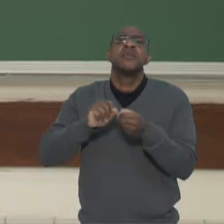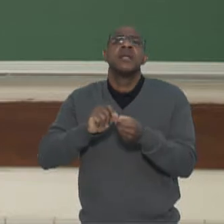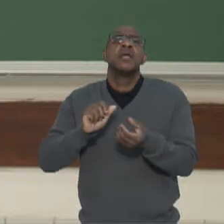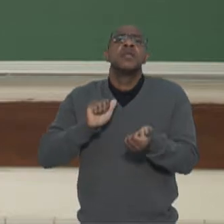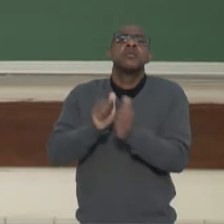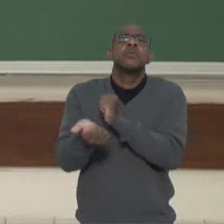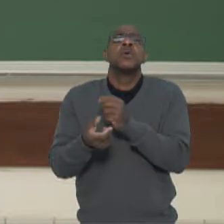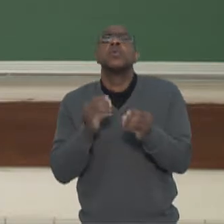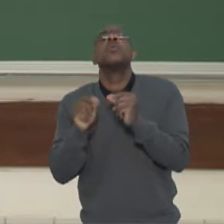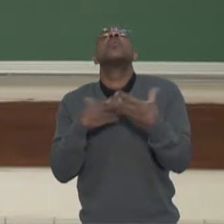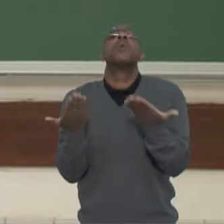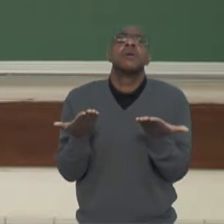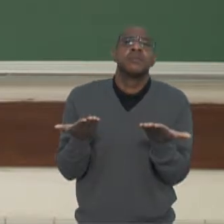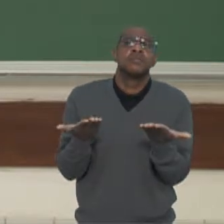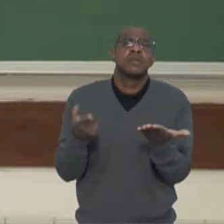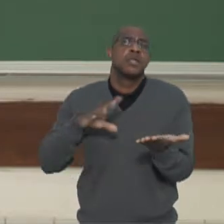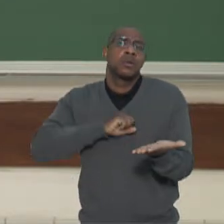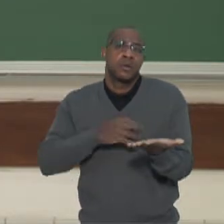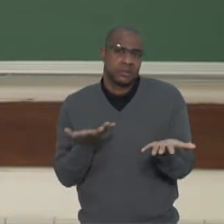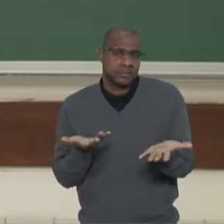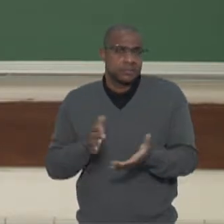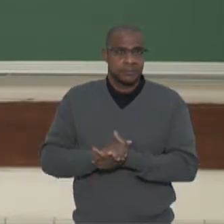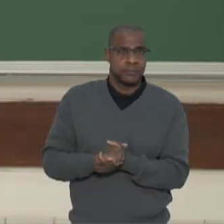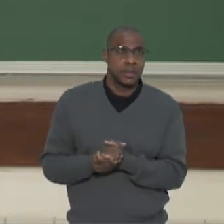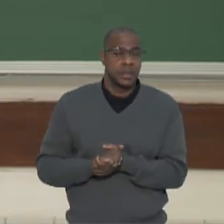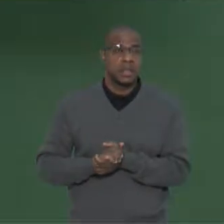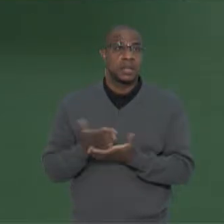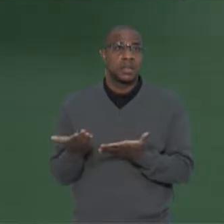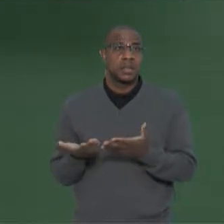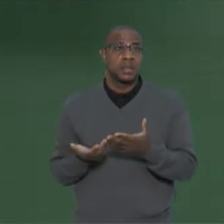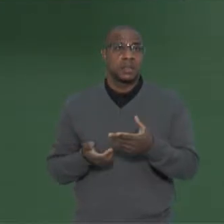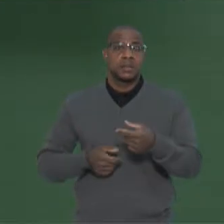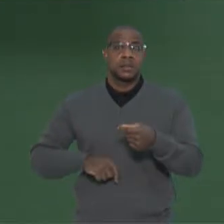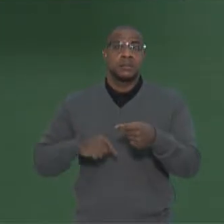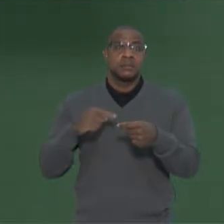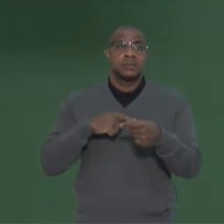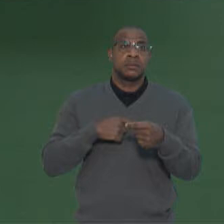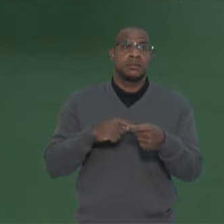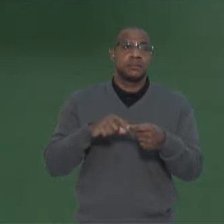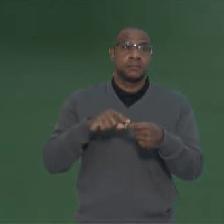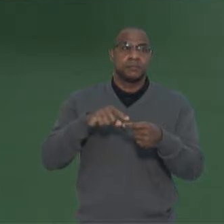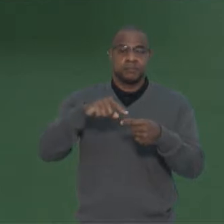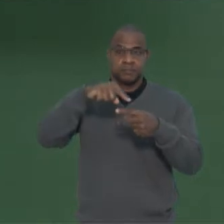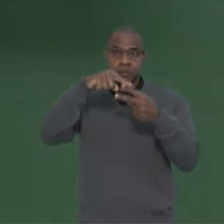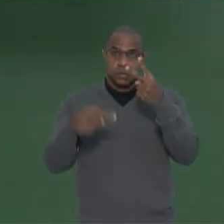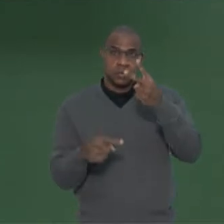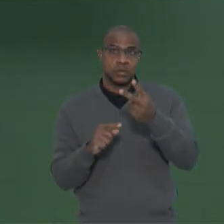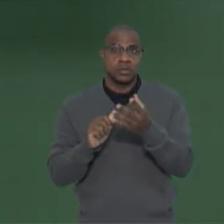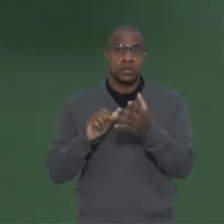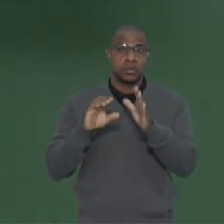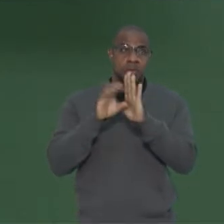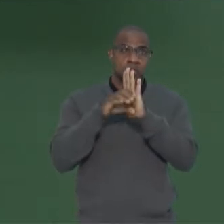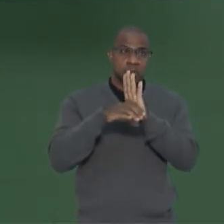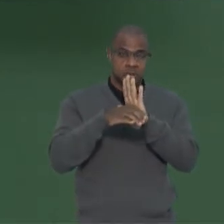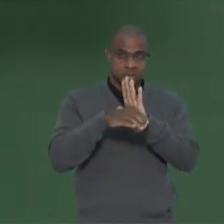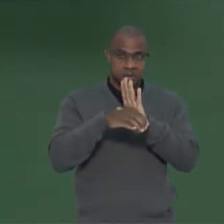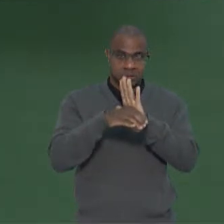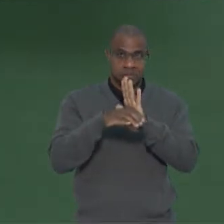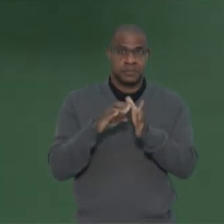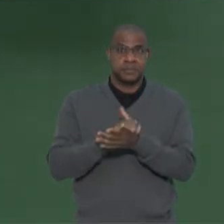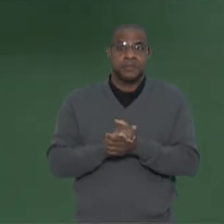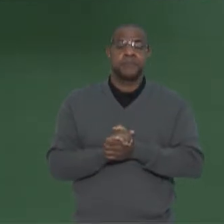reflexão, ok? Lhes trago 2 conceitos aqui, segundo a RAE, Real